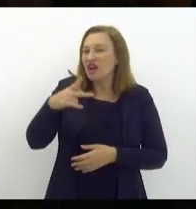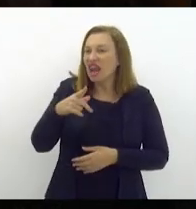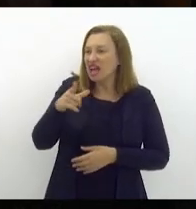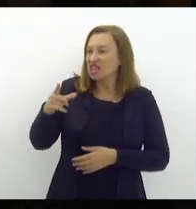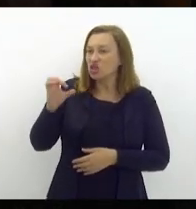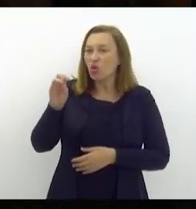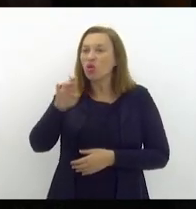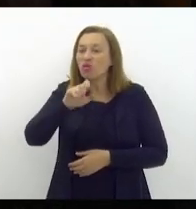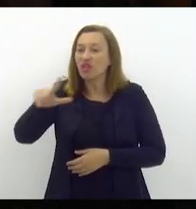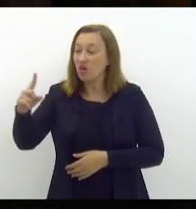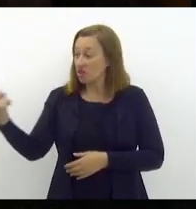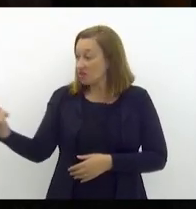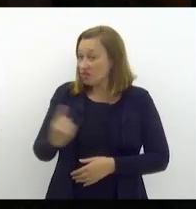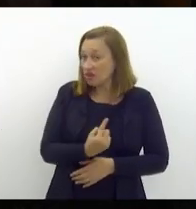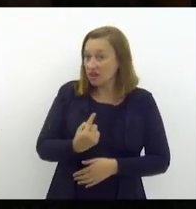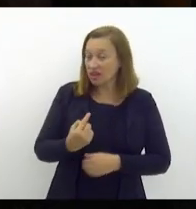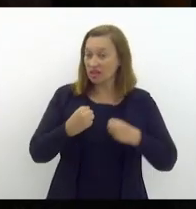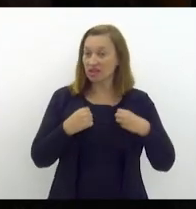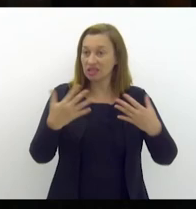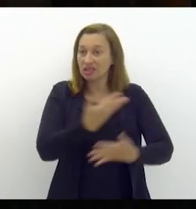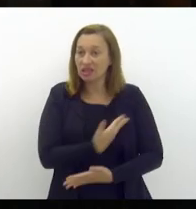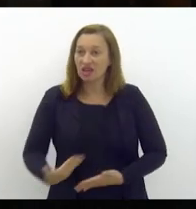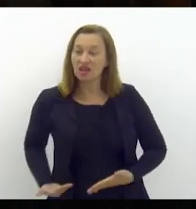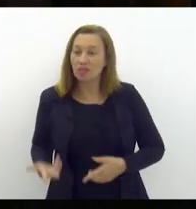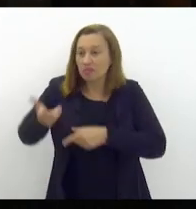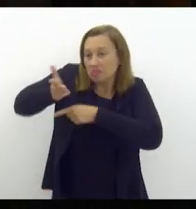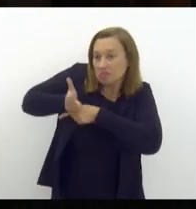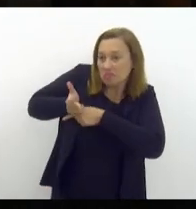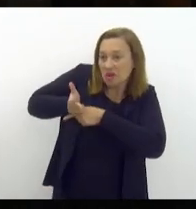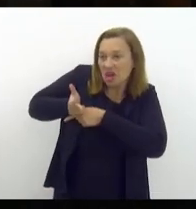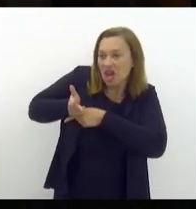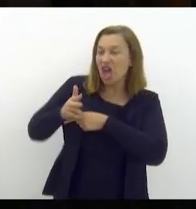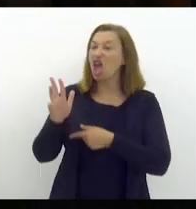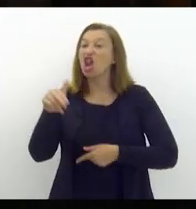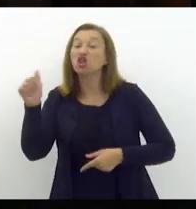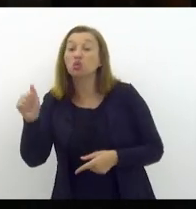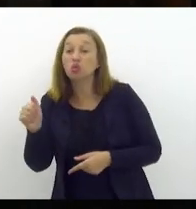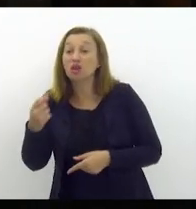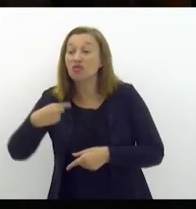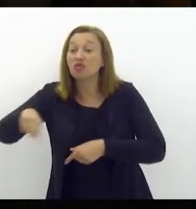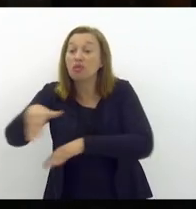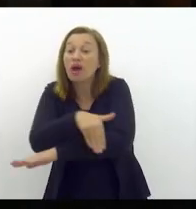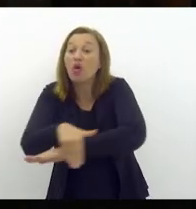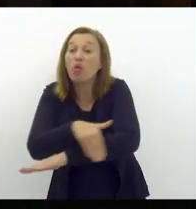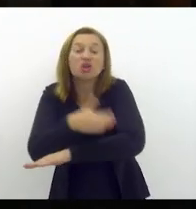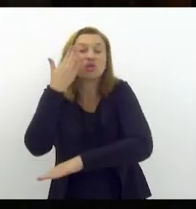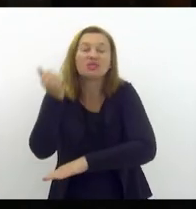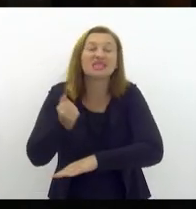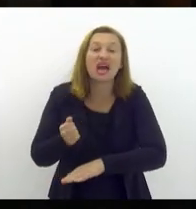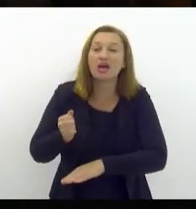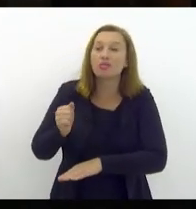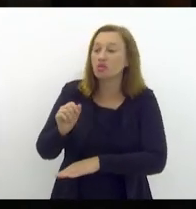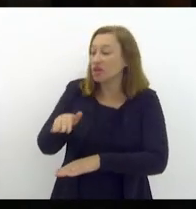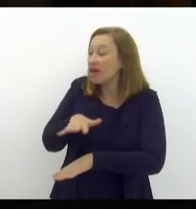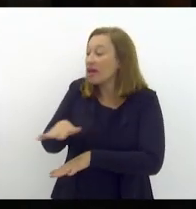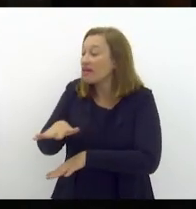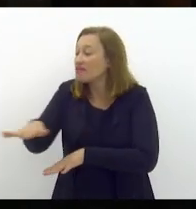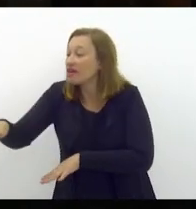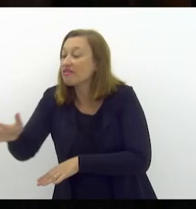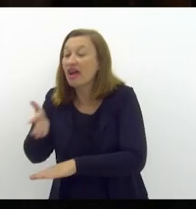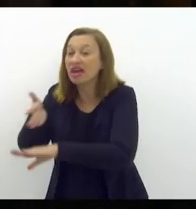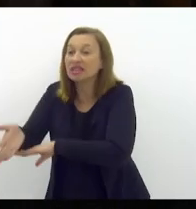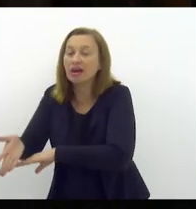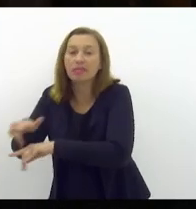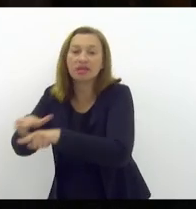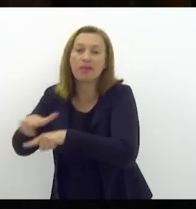que compareceram essa audiência para falar da Câmara, eles nunca combateram na rua. Eles não sabem o que é entrar numa favela, o que é combater, o que é sentar num